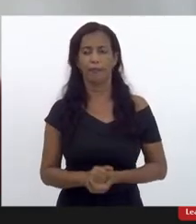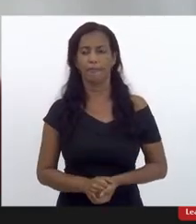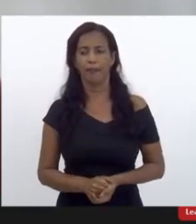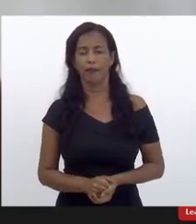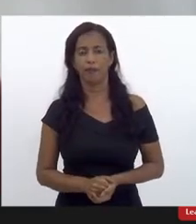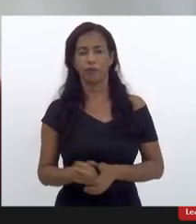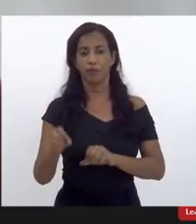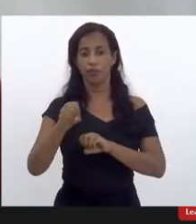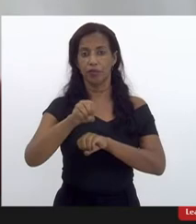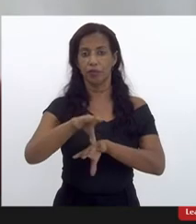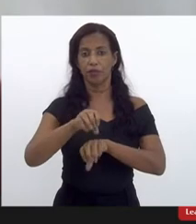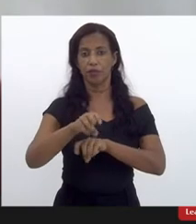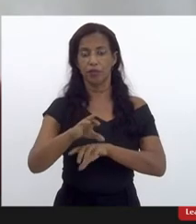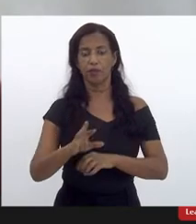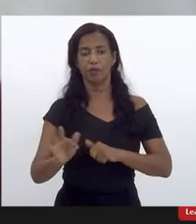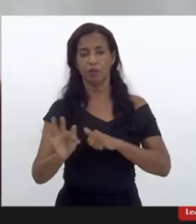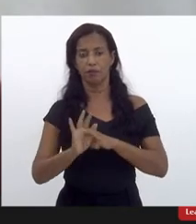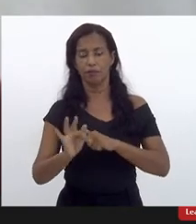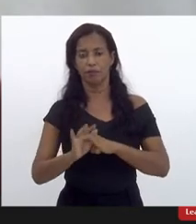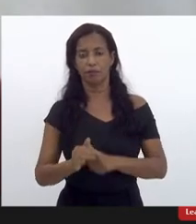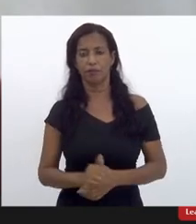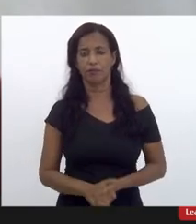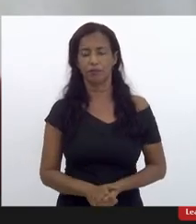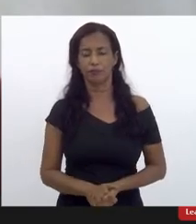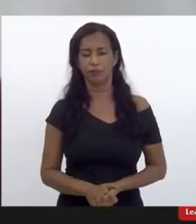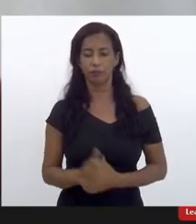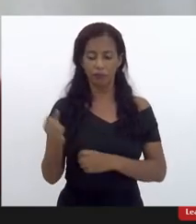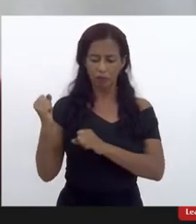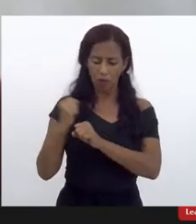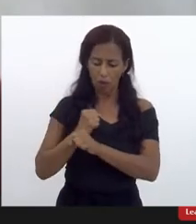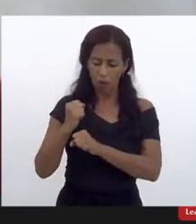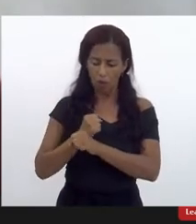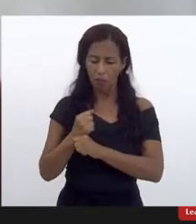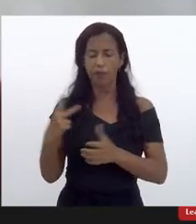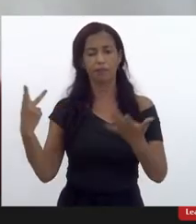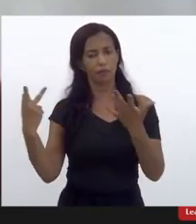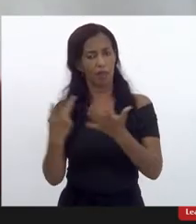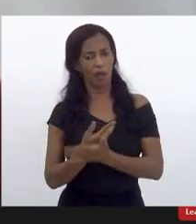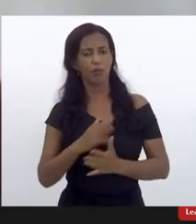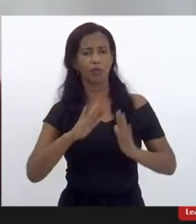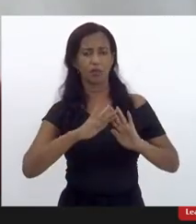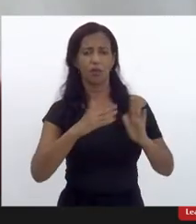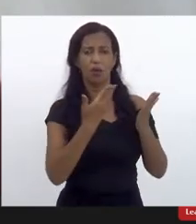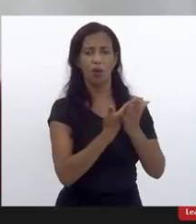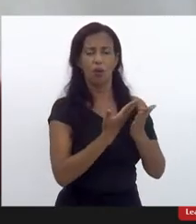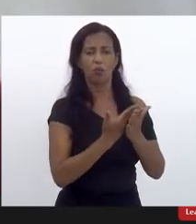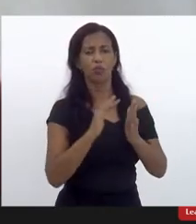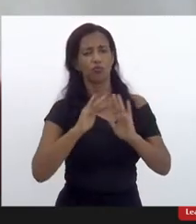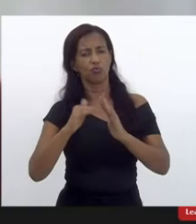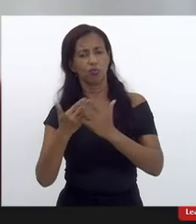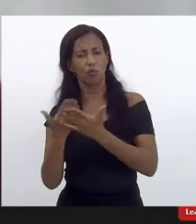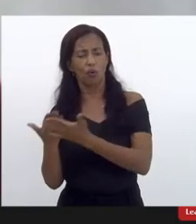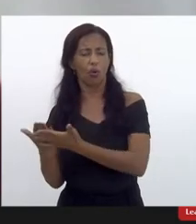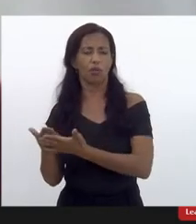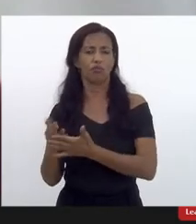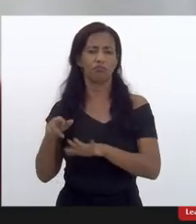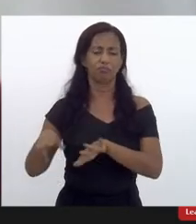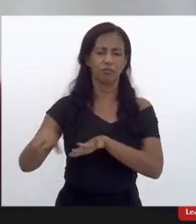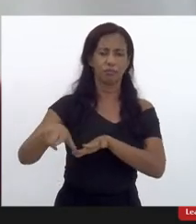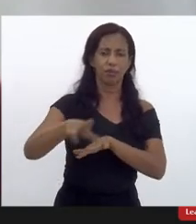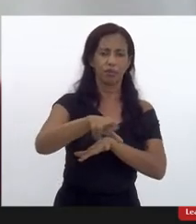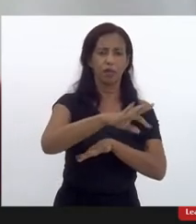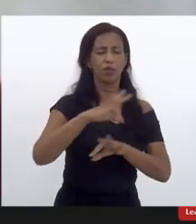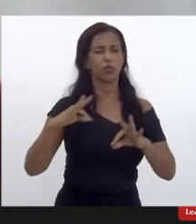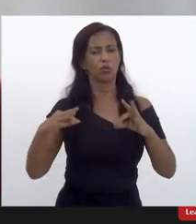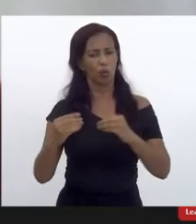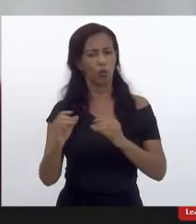para os profissionais de educação da rede FAETEC. Obras, fizemos obras nas escolas Cartenório, Ferreira Viana, Santa Cruz, todas